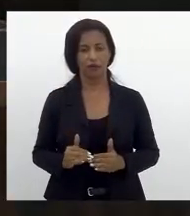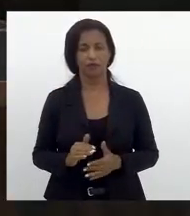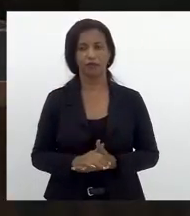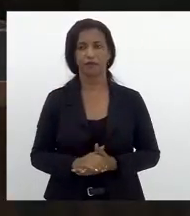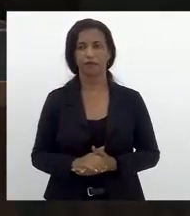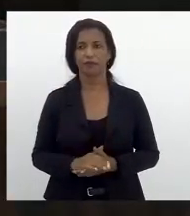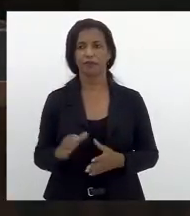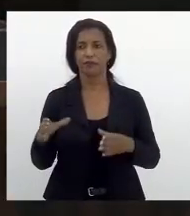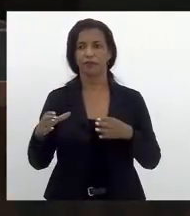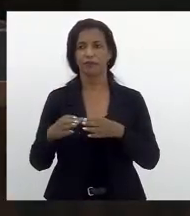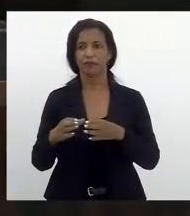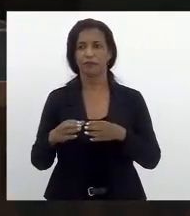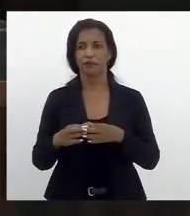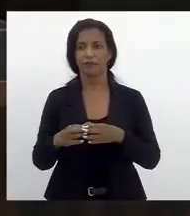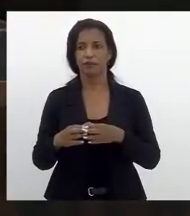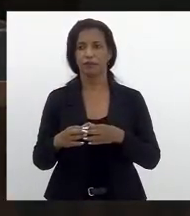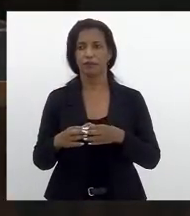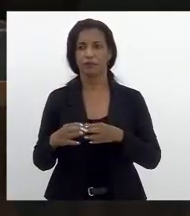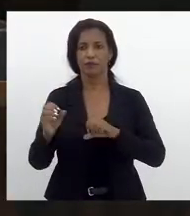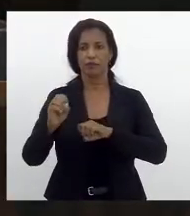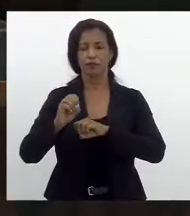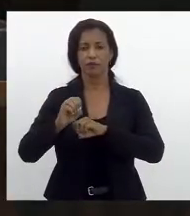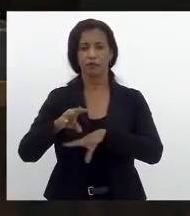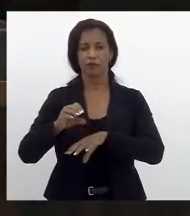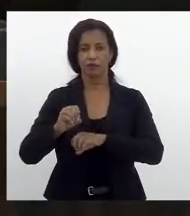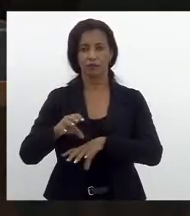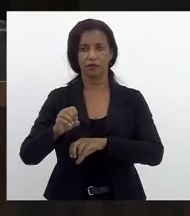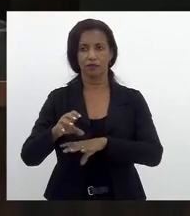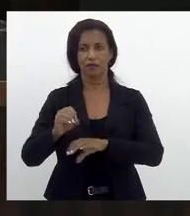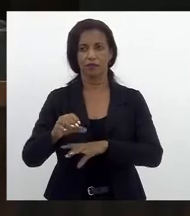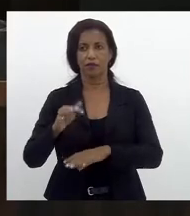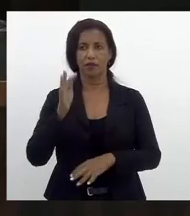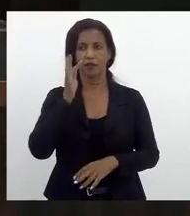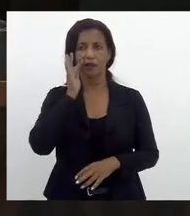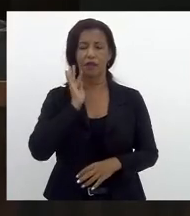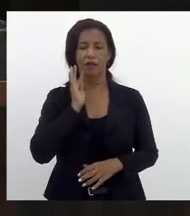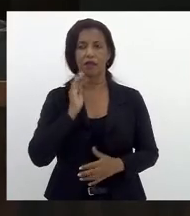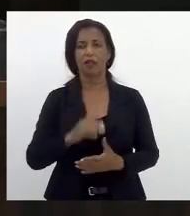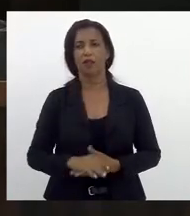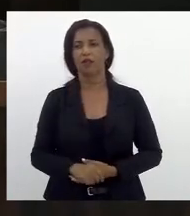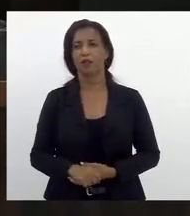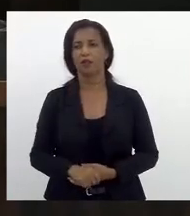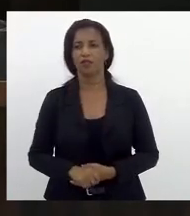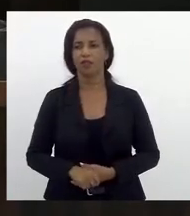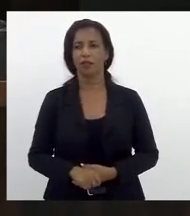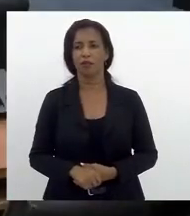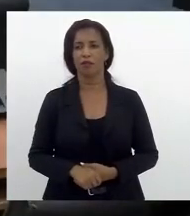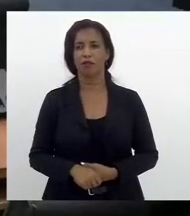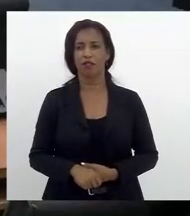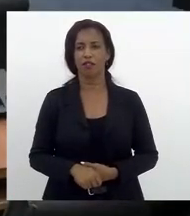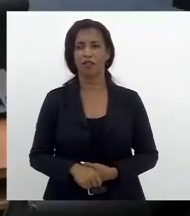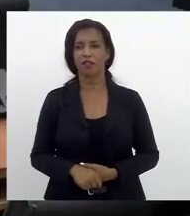Pela Comissão de Educação, deputado Flávio Serafini.